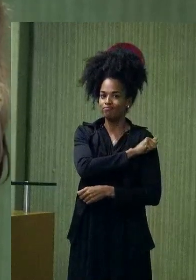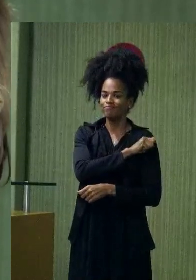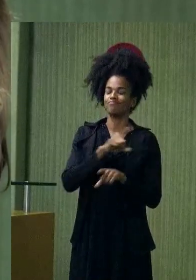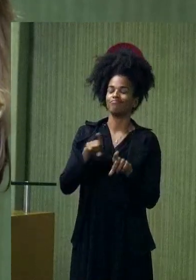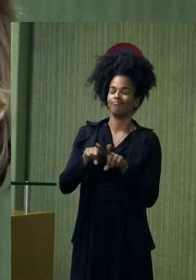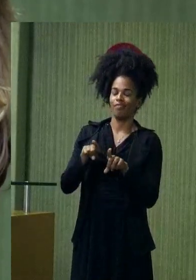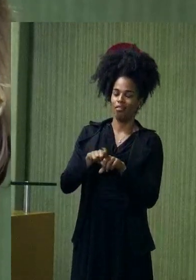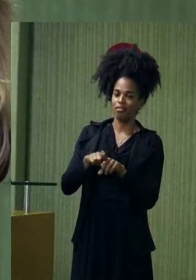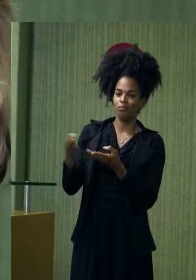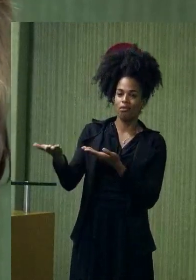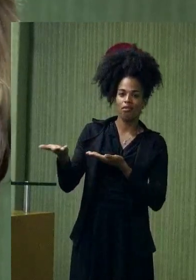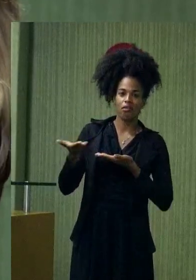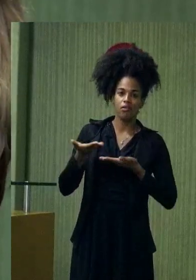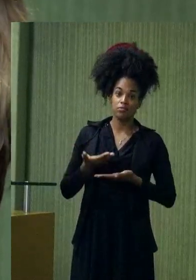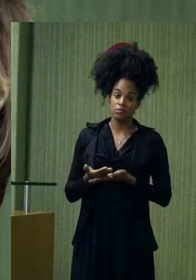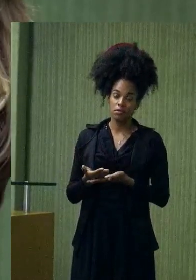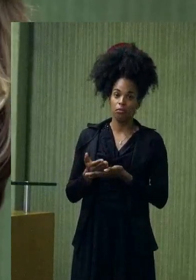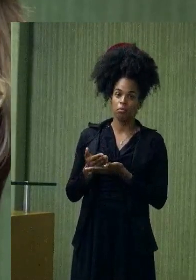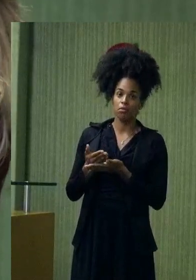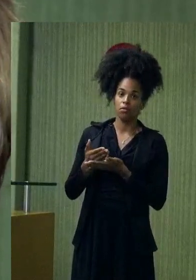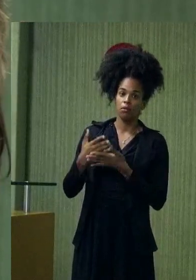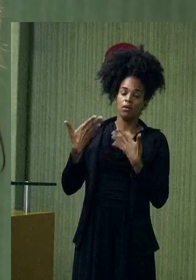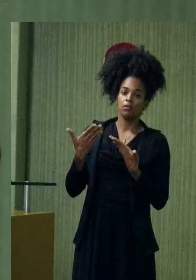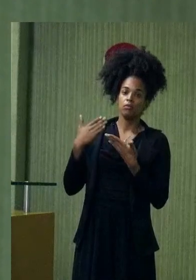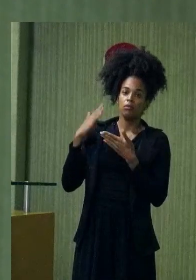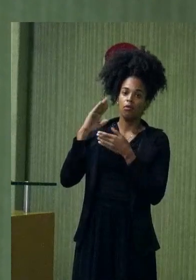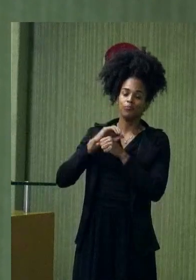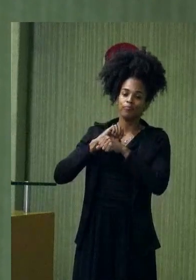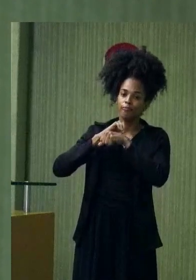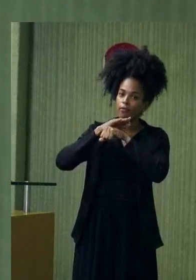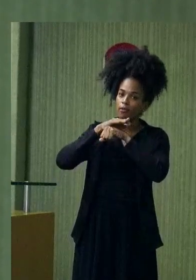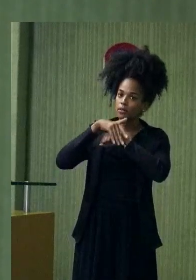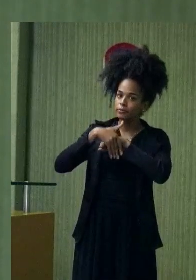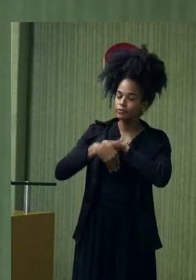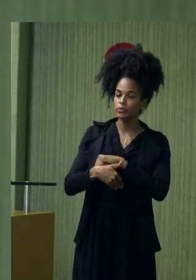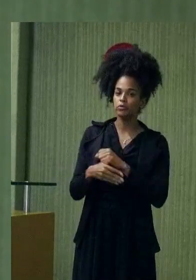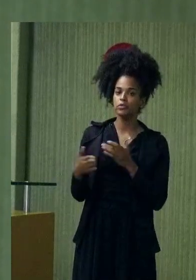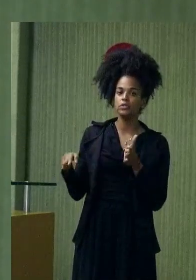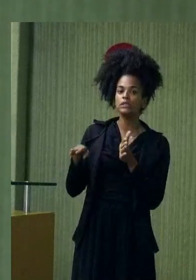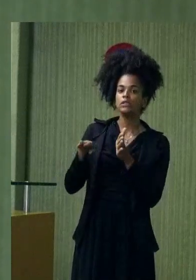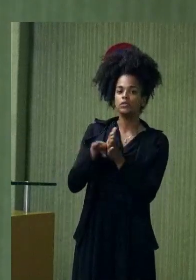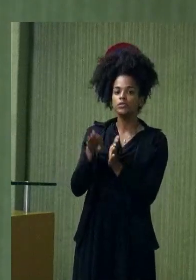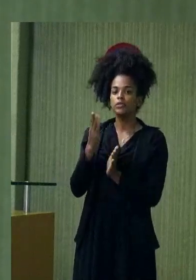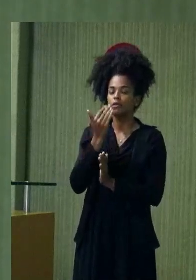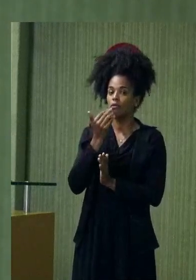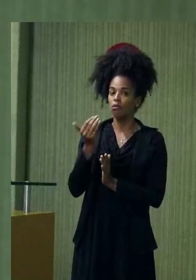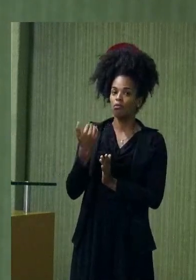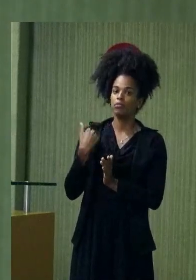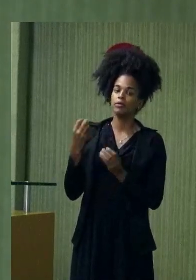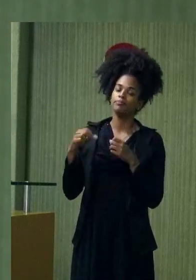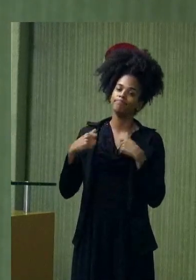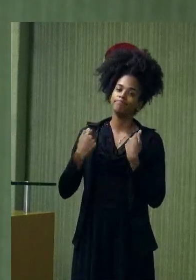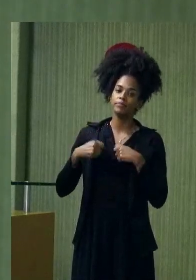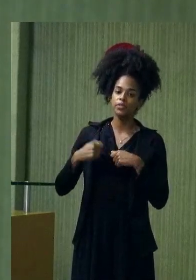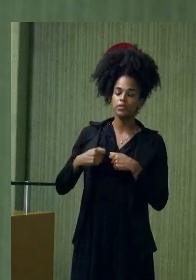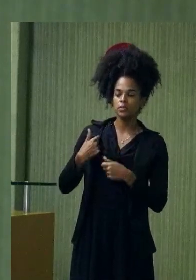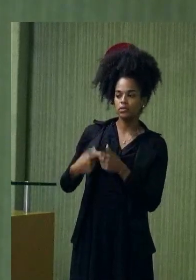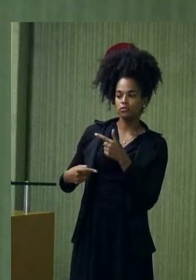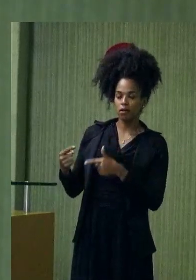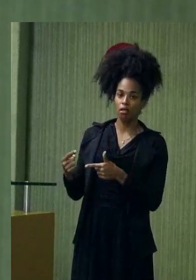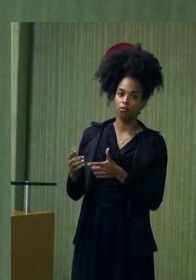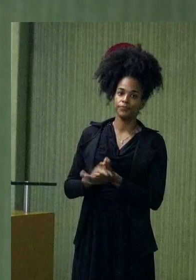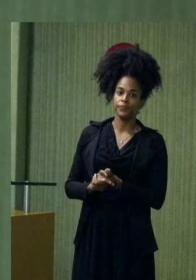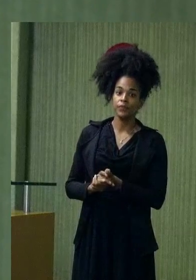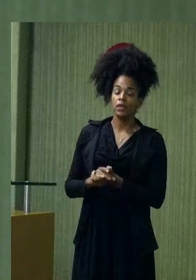atendendo esse EJA a noite ela atende oja então ela tem também a merenda dela que vai que tem que ficar lá e às vezes ela usa também o